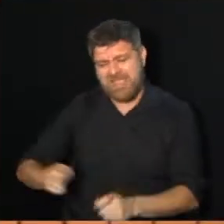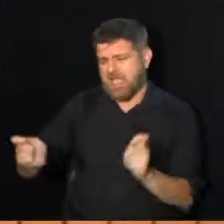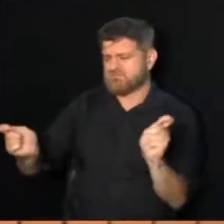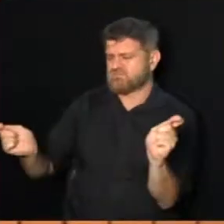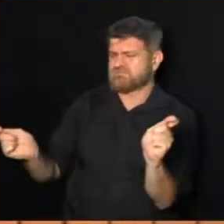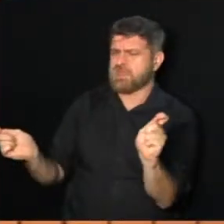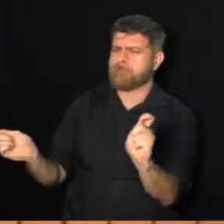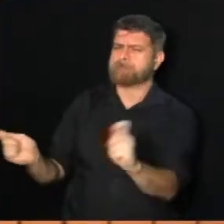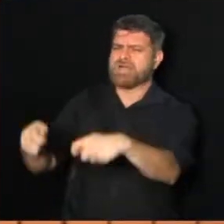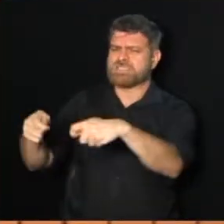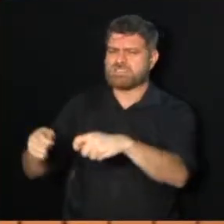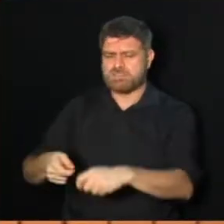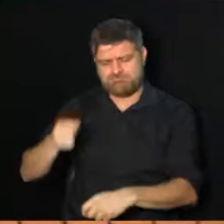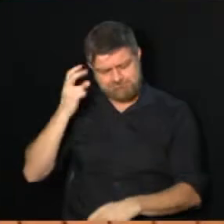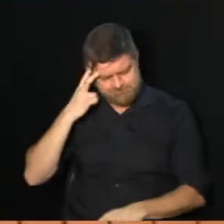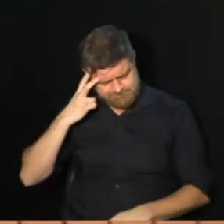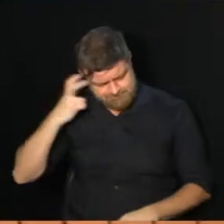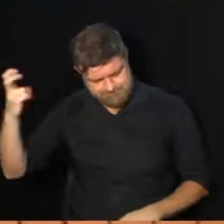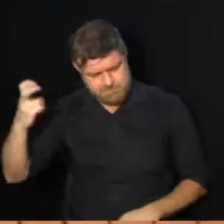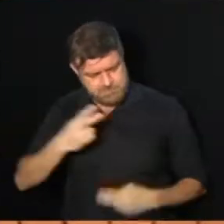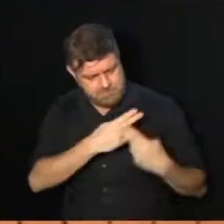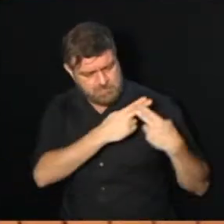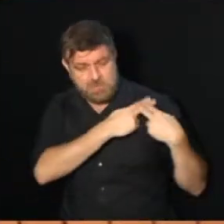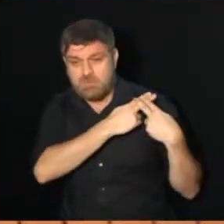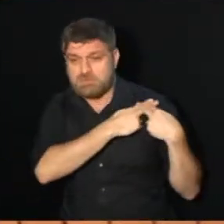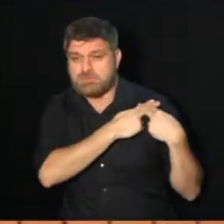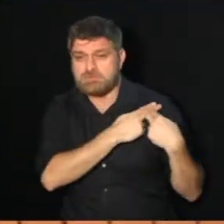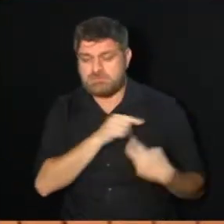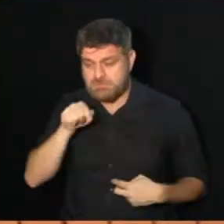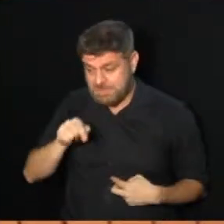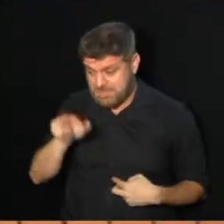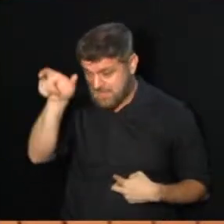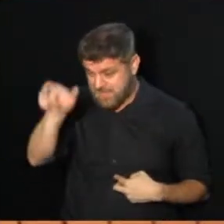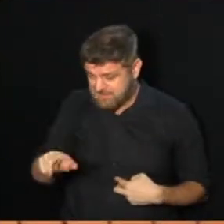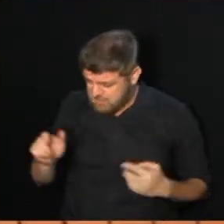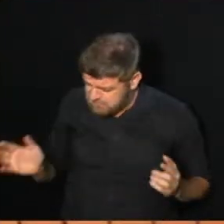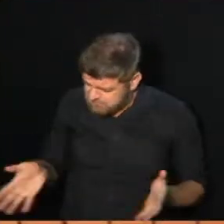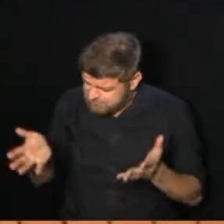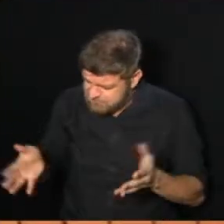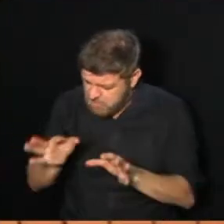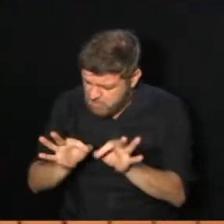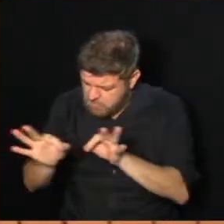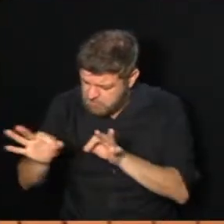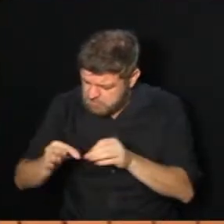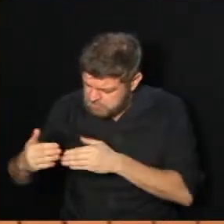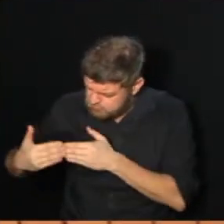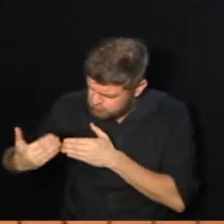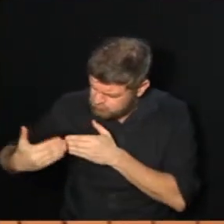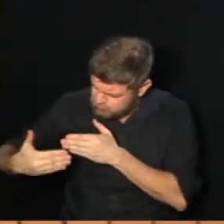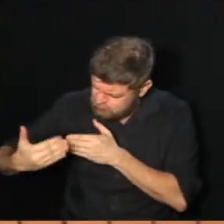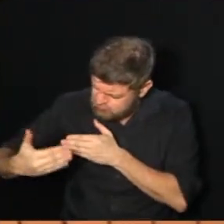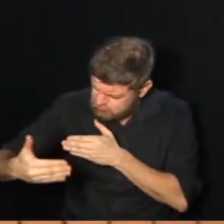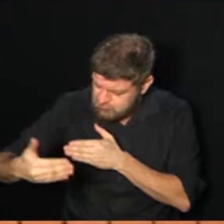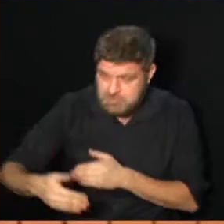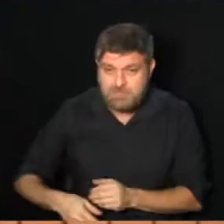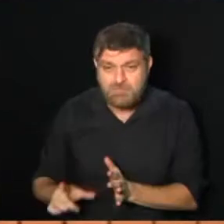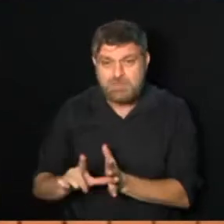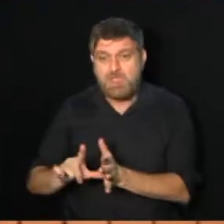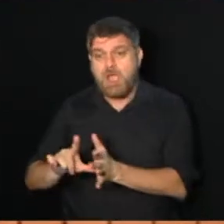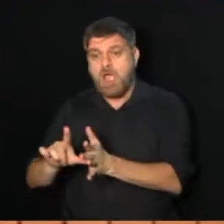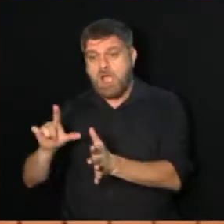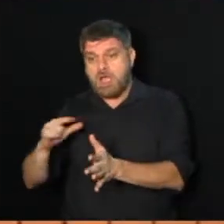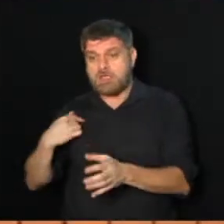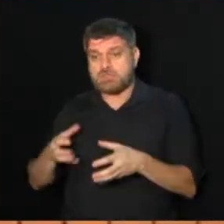competente, capacitada e responsável, e que vem tocando esse projeto já há muito tempo, inclusive antes da existência desse